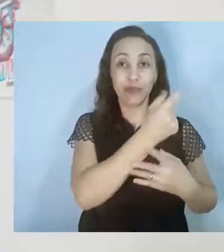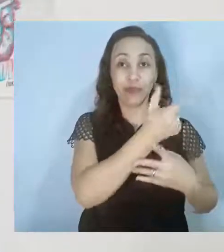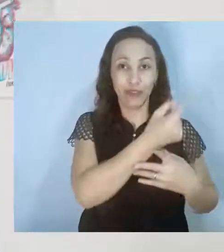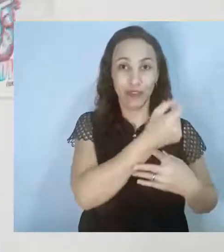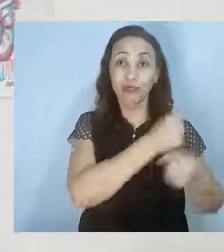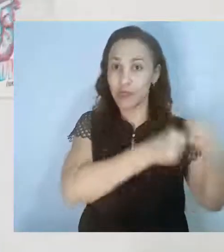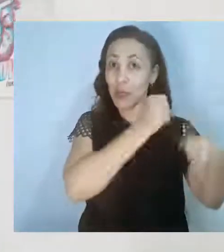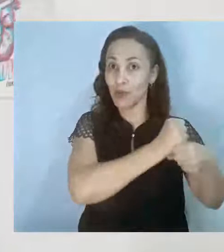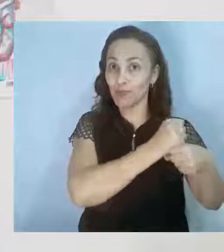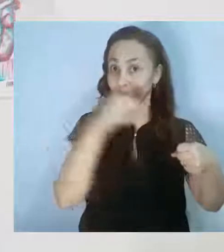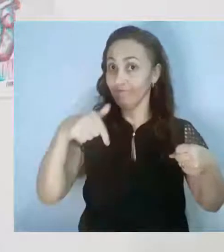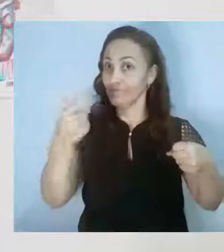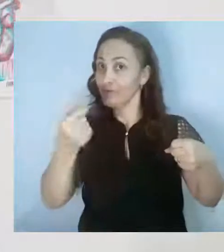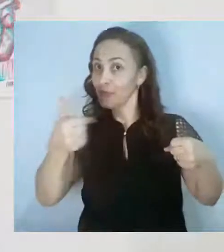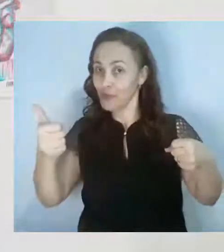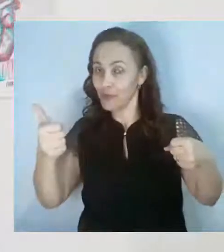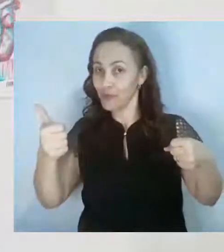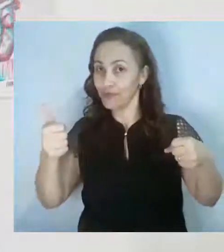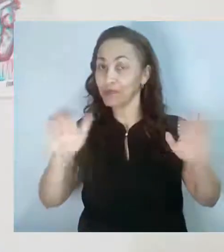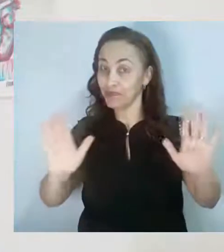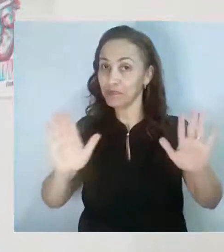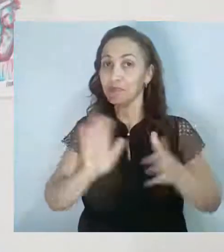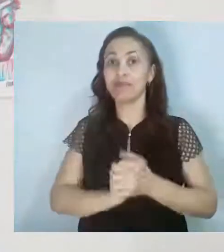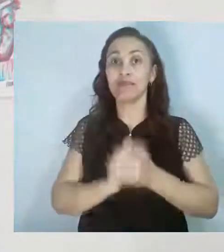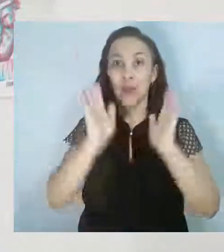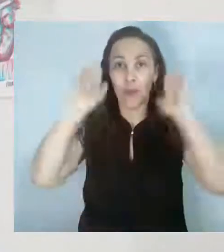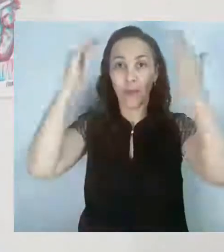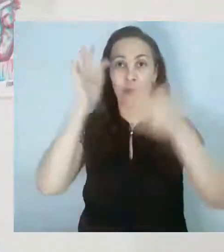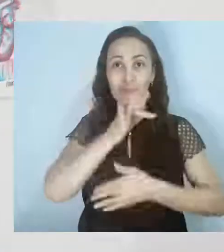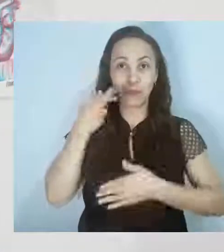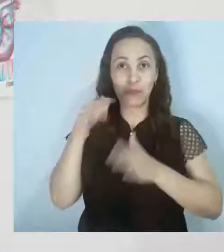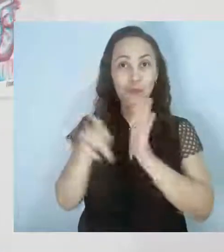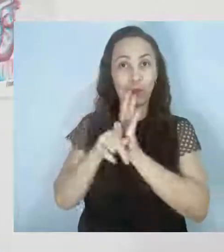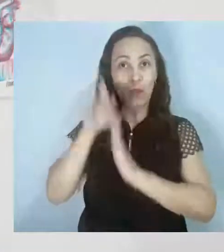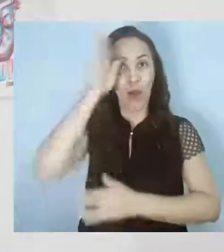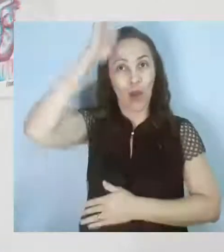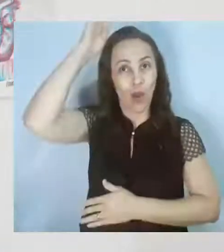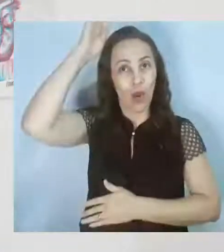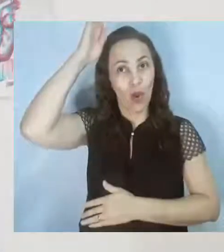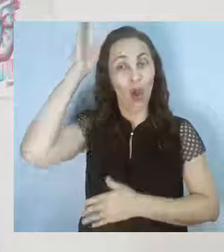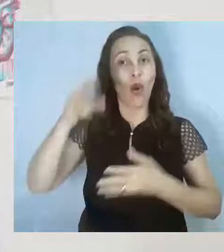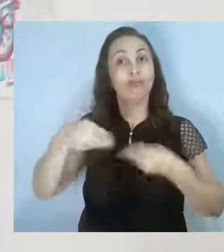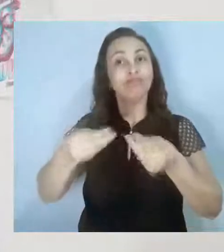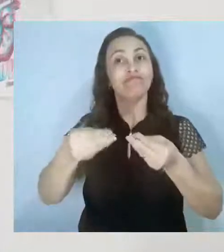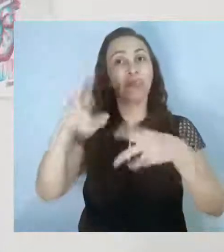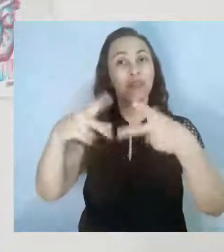passado, estou falando em 2021, o Papa Francisco, lá de Roma, deixou para nós um grande